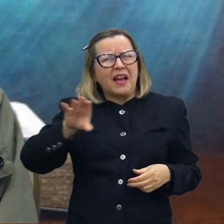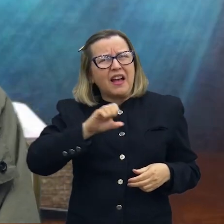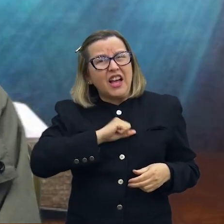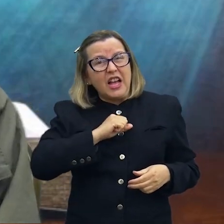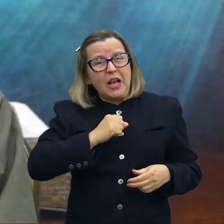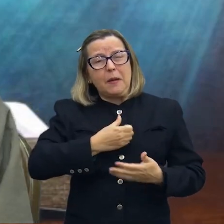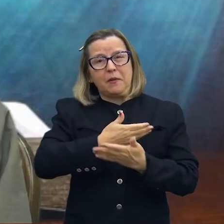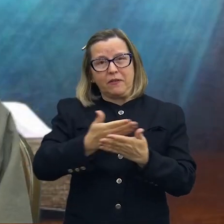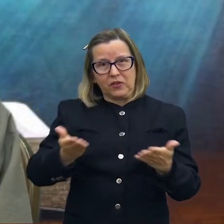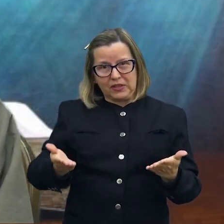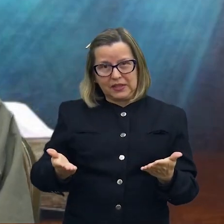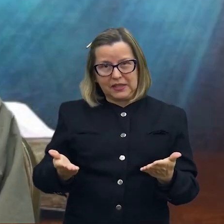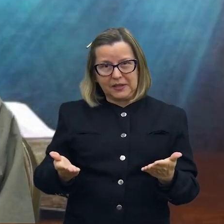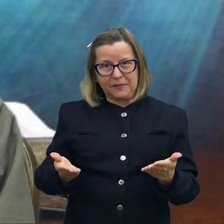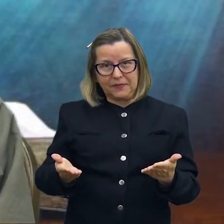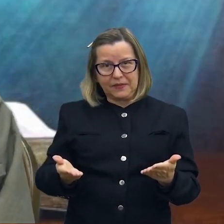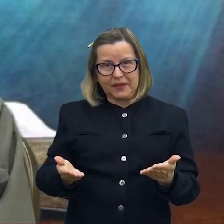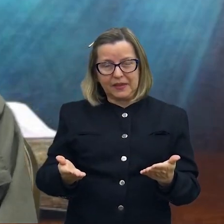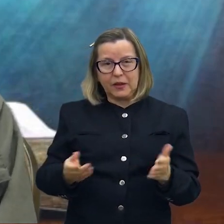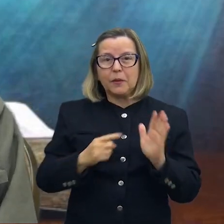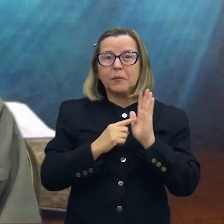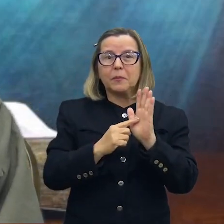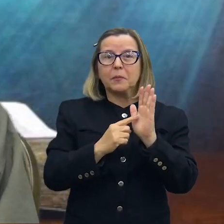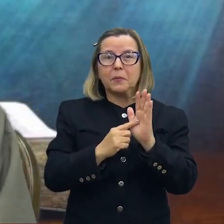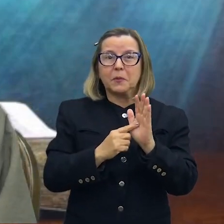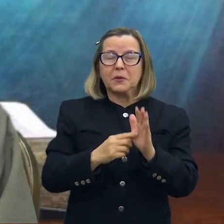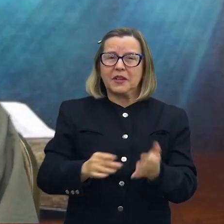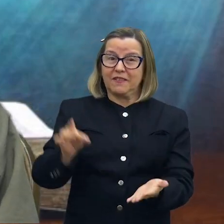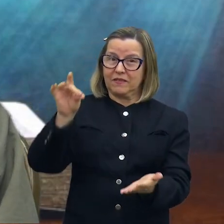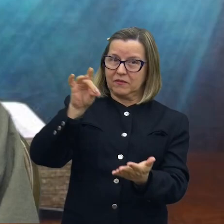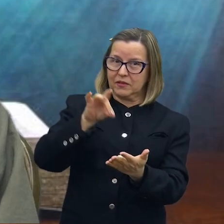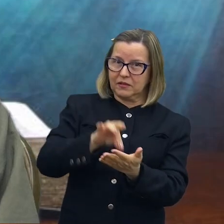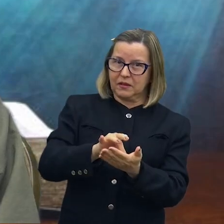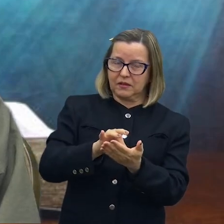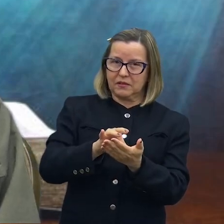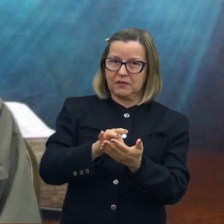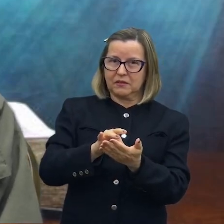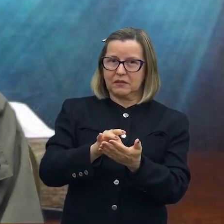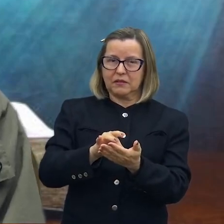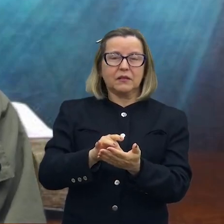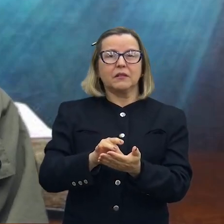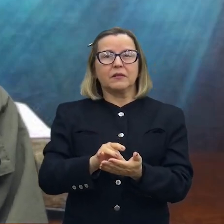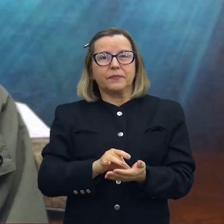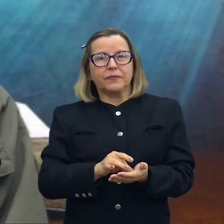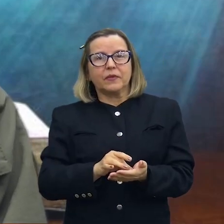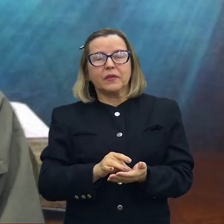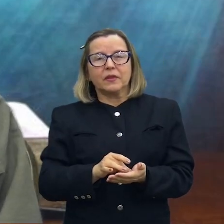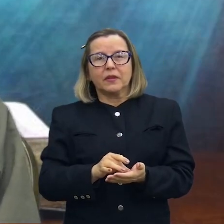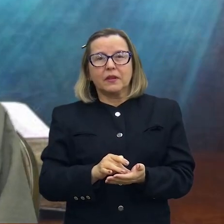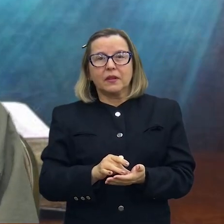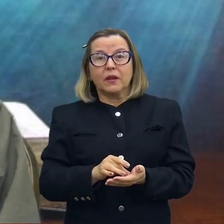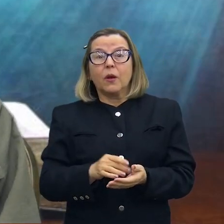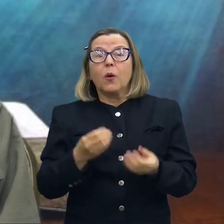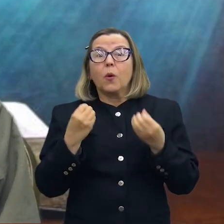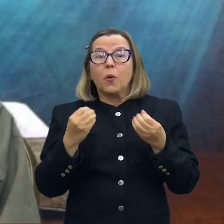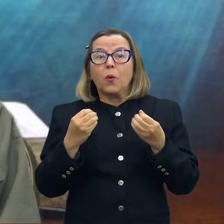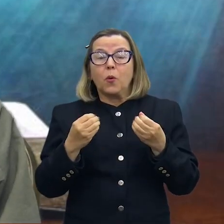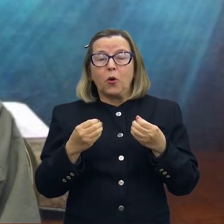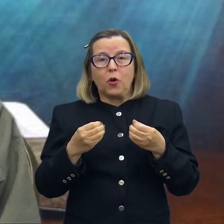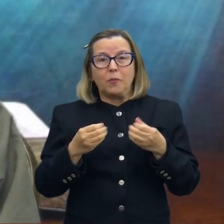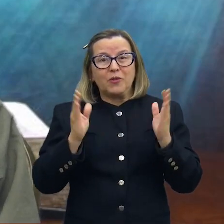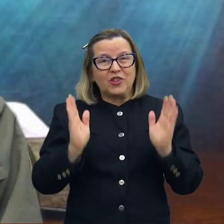Dando um basta nisto. Trazendo a realidade, como que estavam as finanças da empresa de